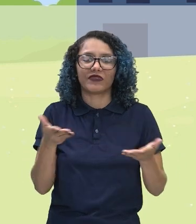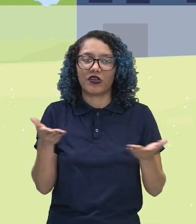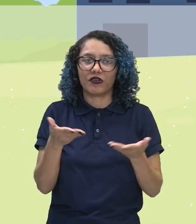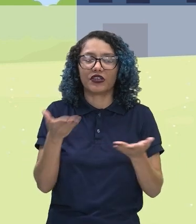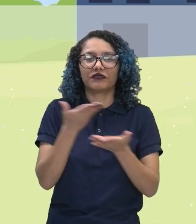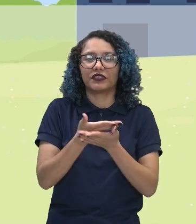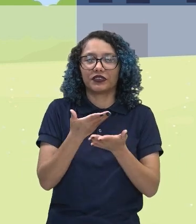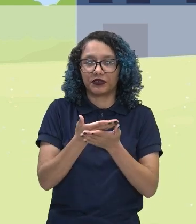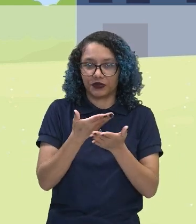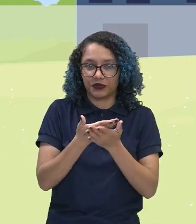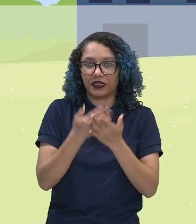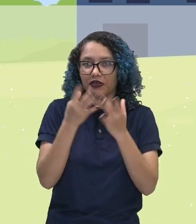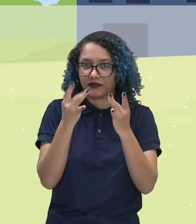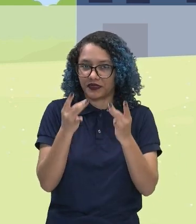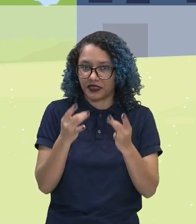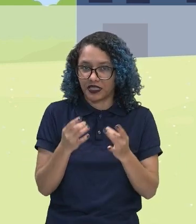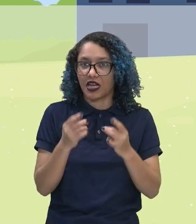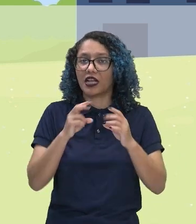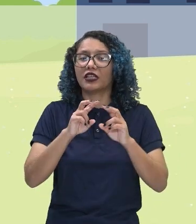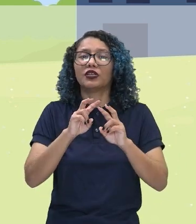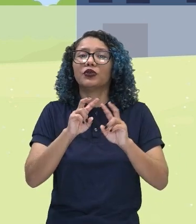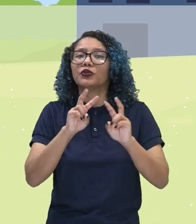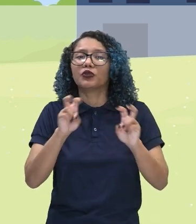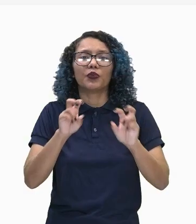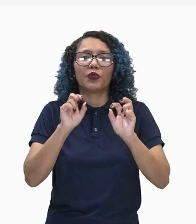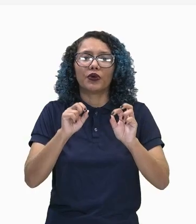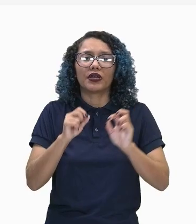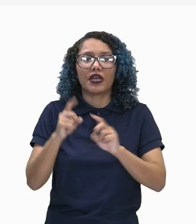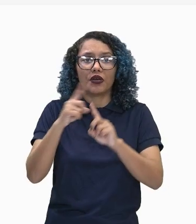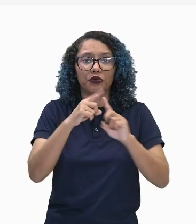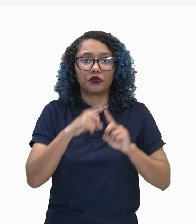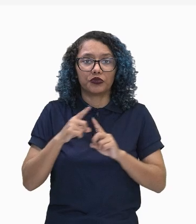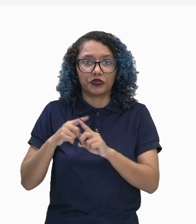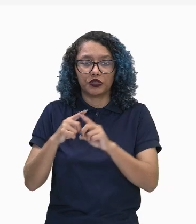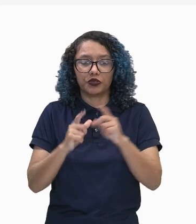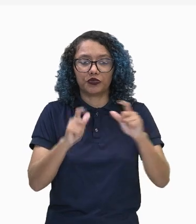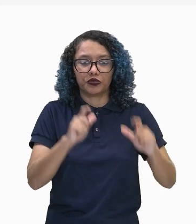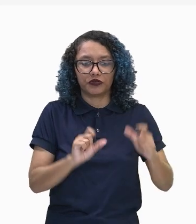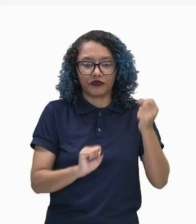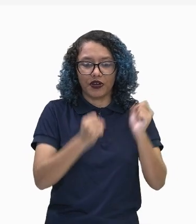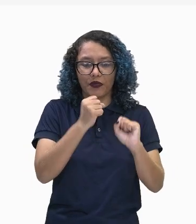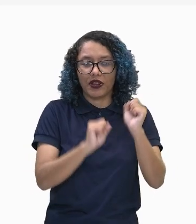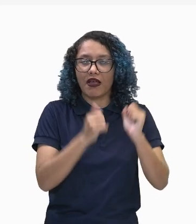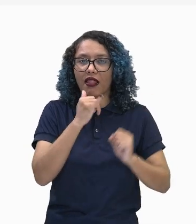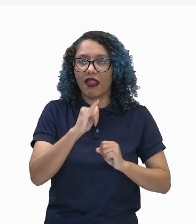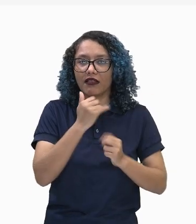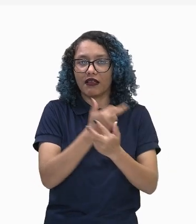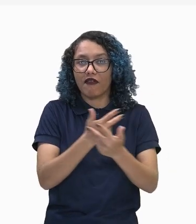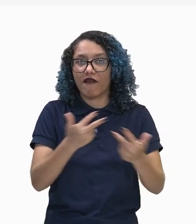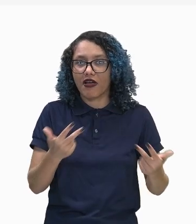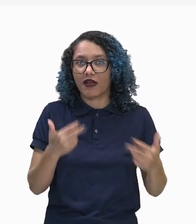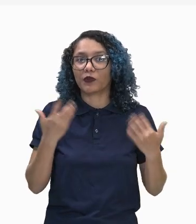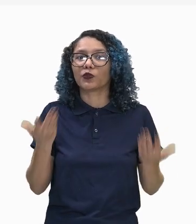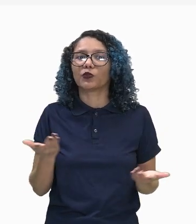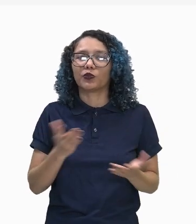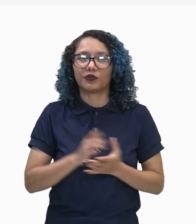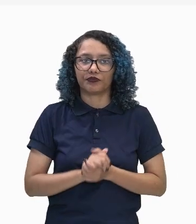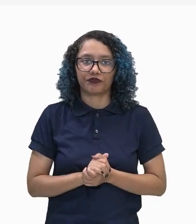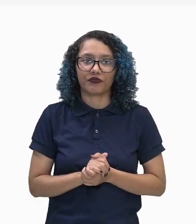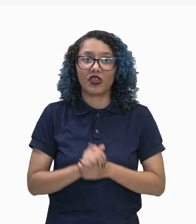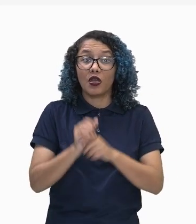as diferentes usinas elétricas. Então, vamos observar. As usinas elétricas são